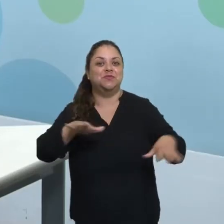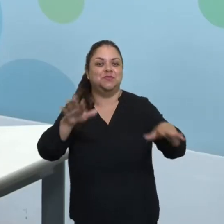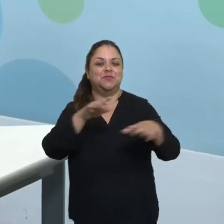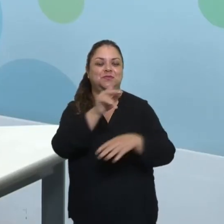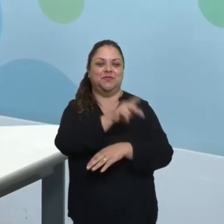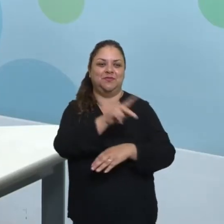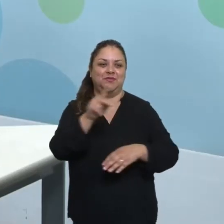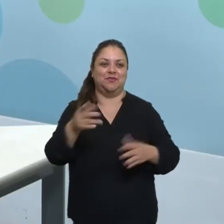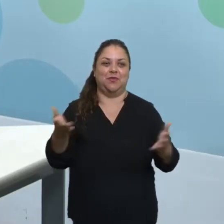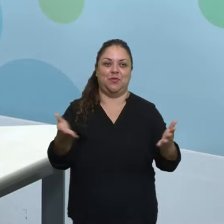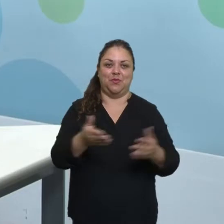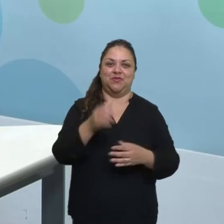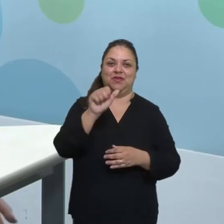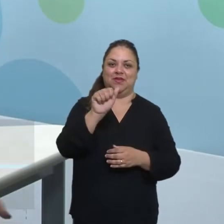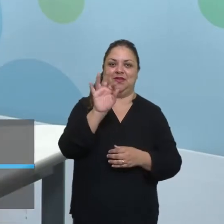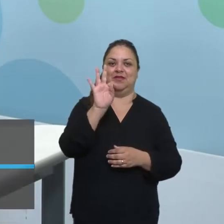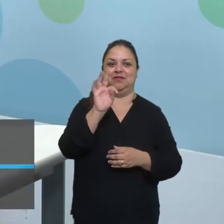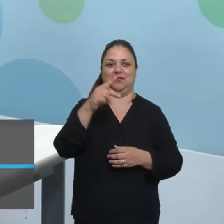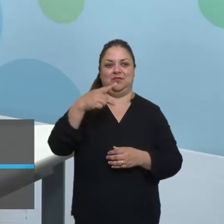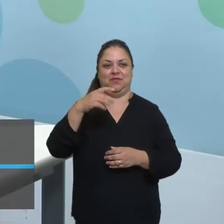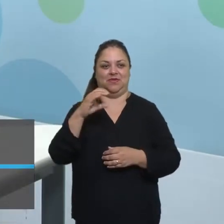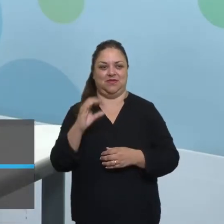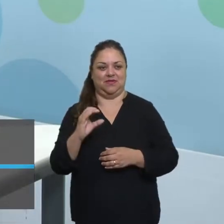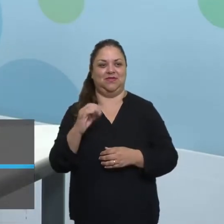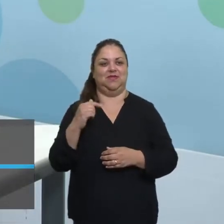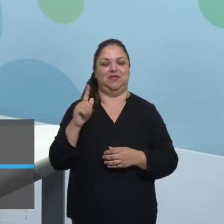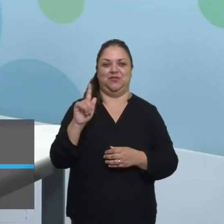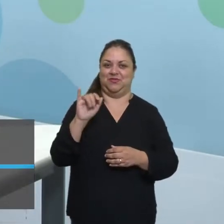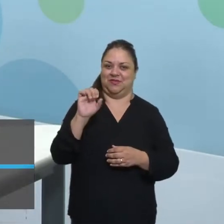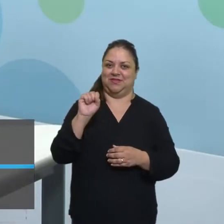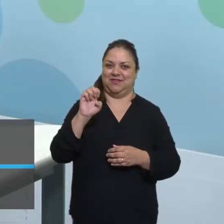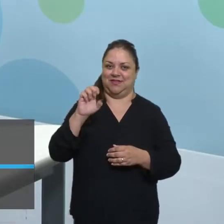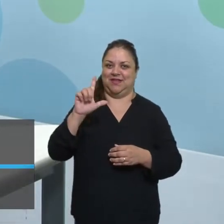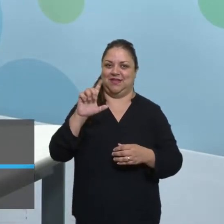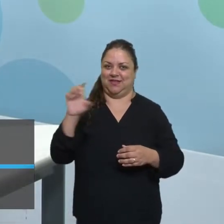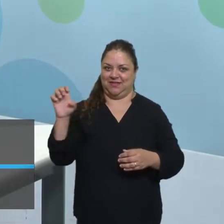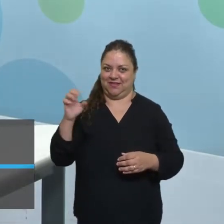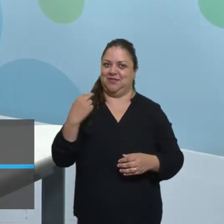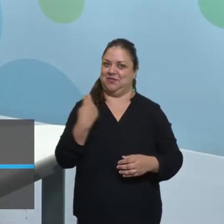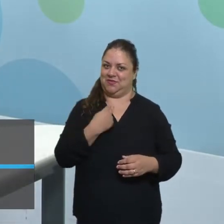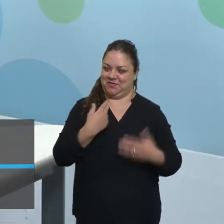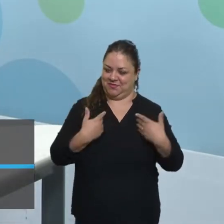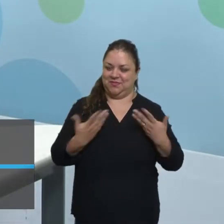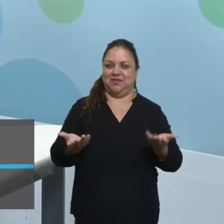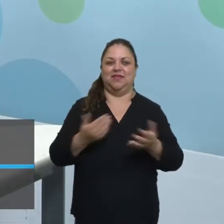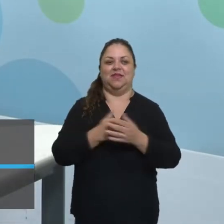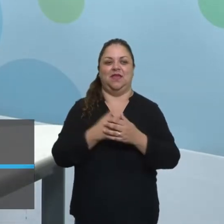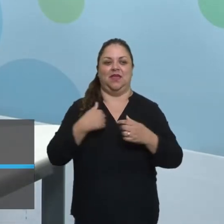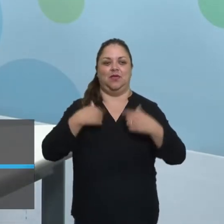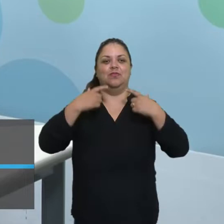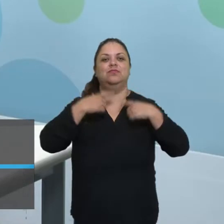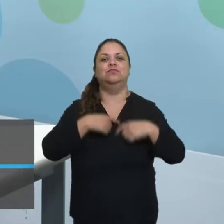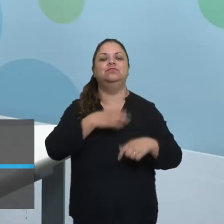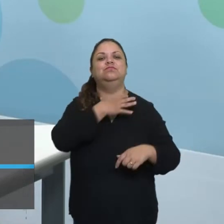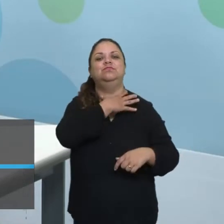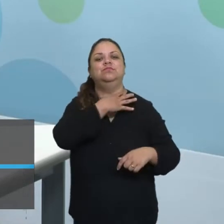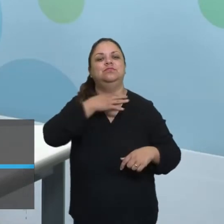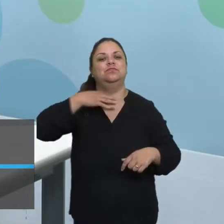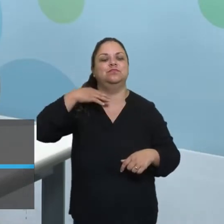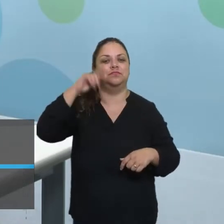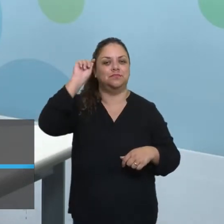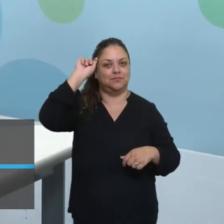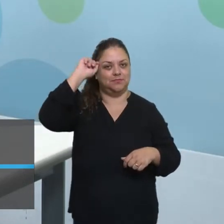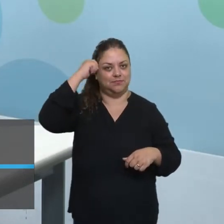vindos a mais uma TPC eu sou a Gisele Teles com diversas dormir comento agora estou com uma blusa de gola alta